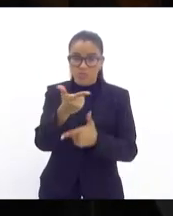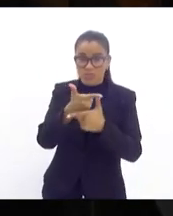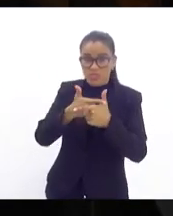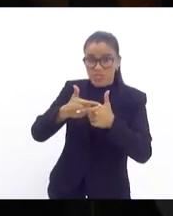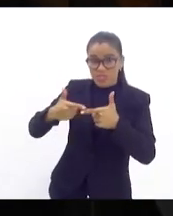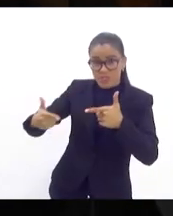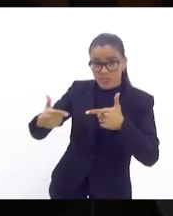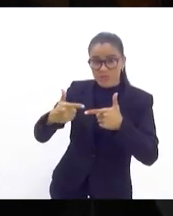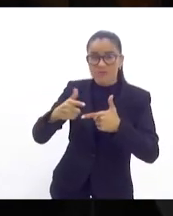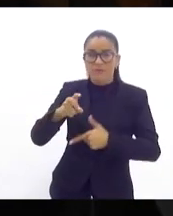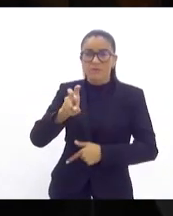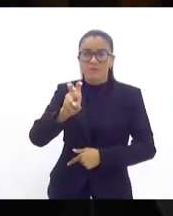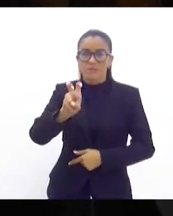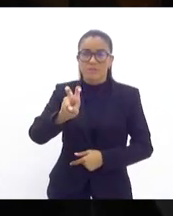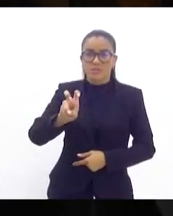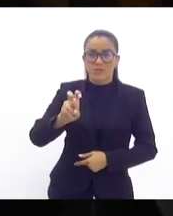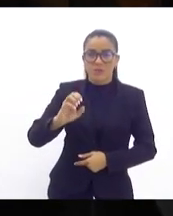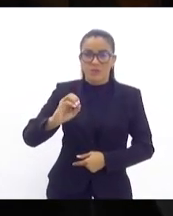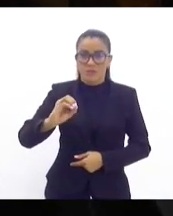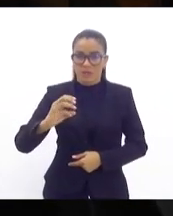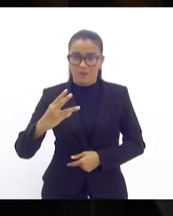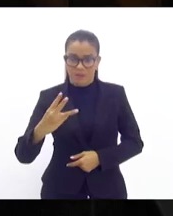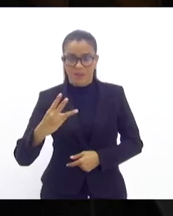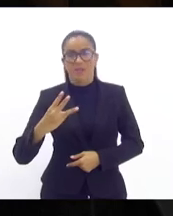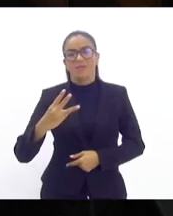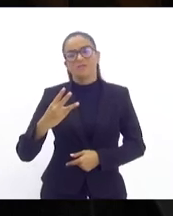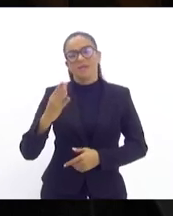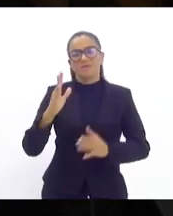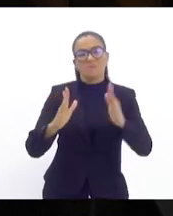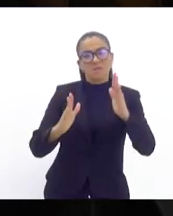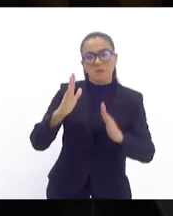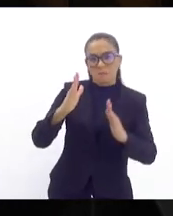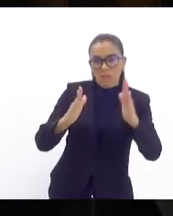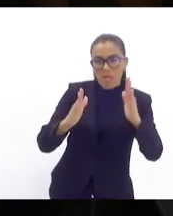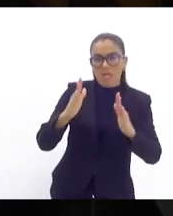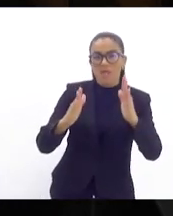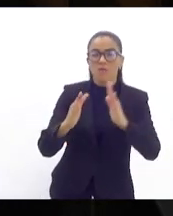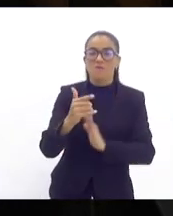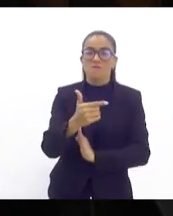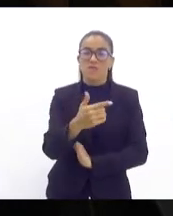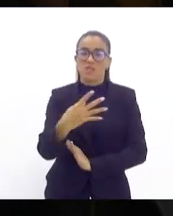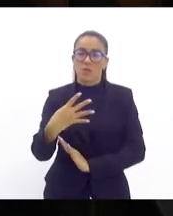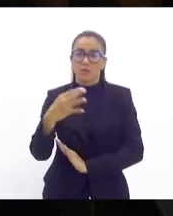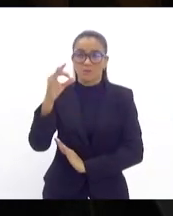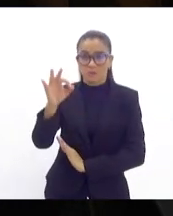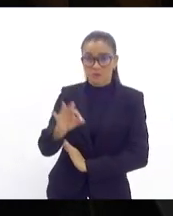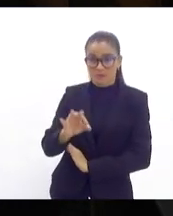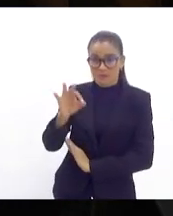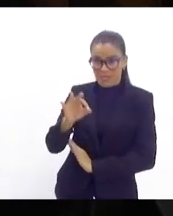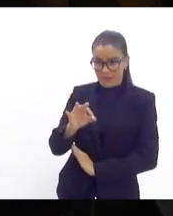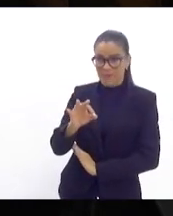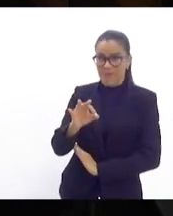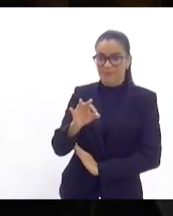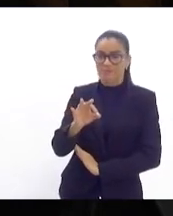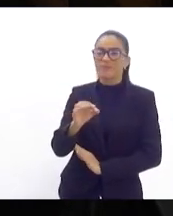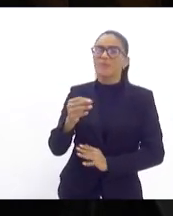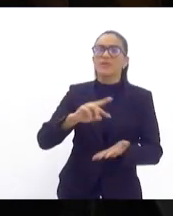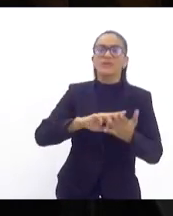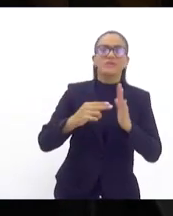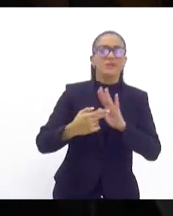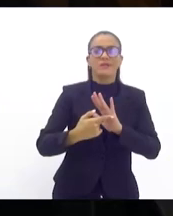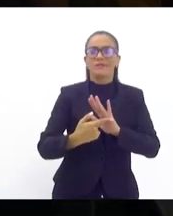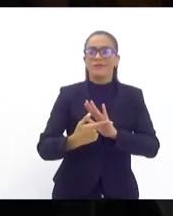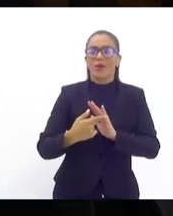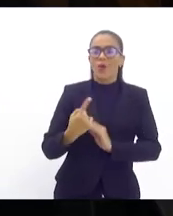por 503 vai dar aproximadamente 24% quer dizer